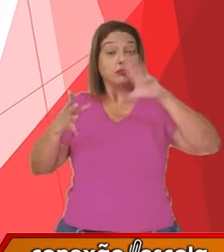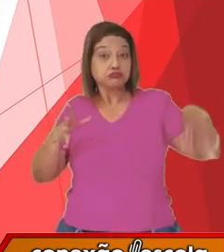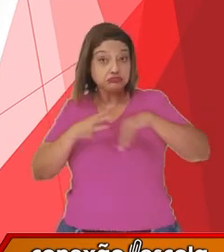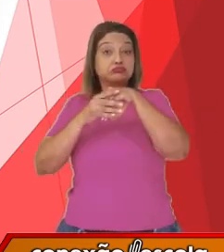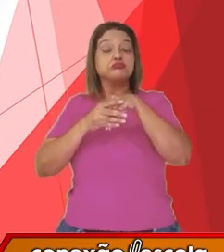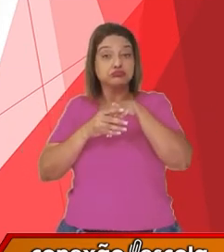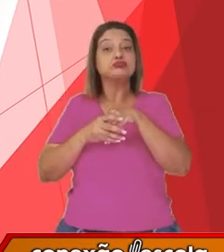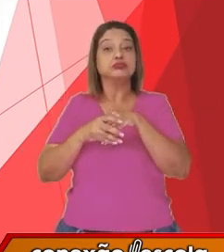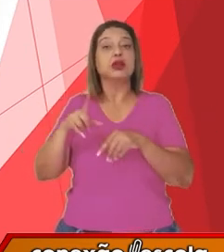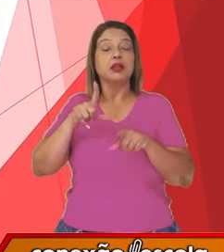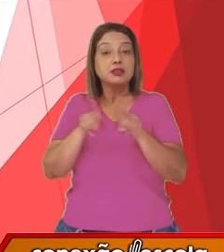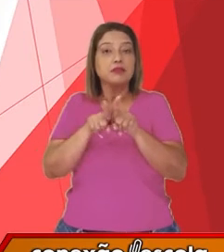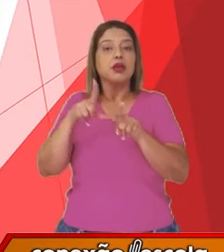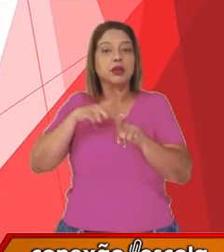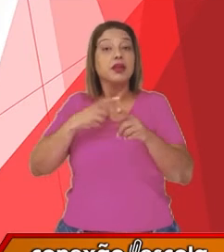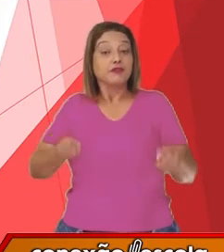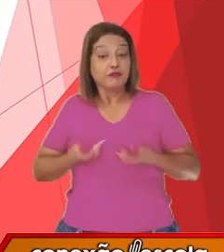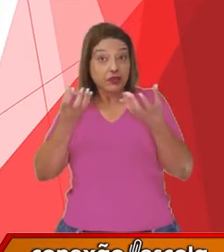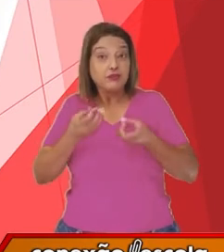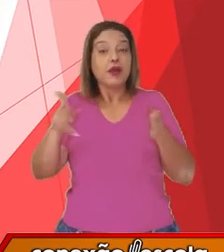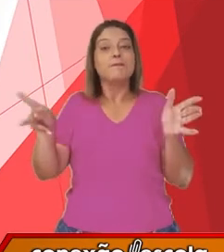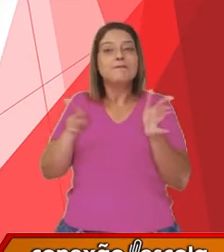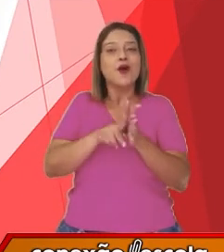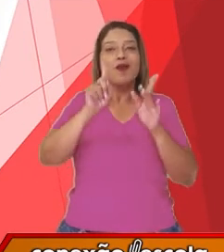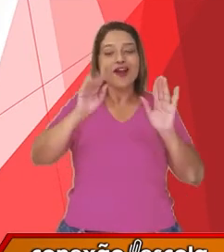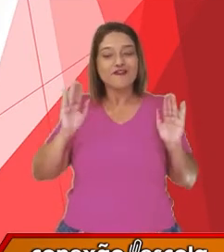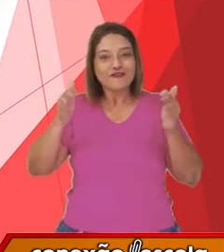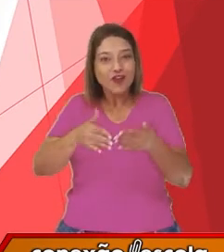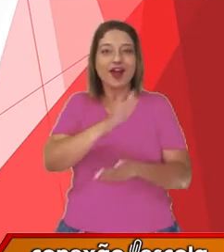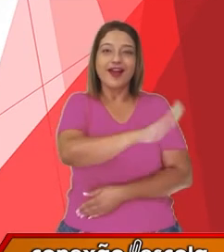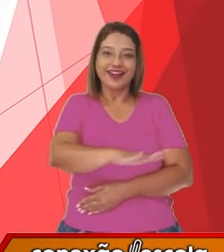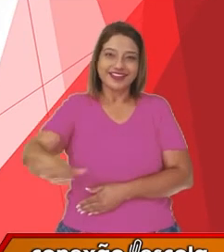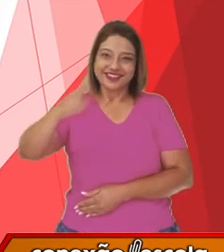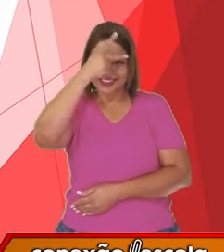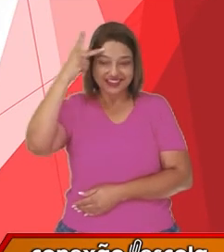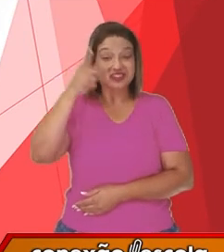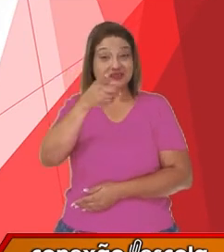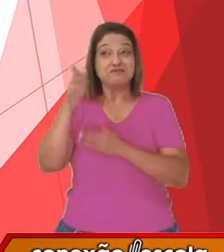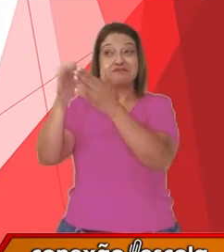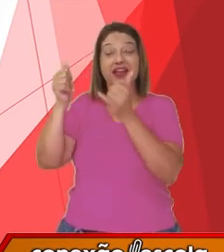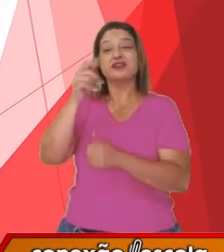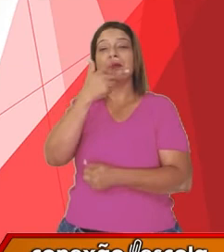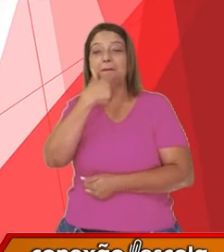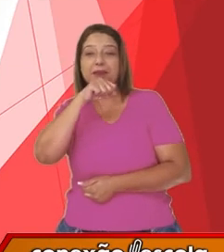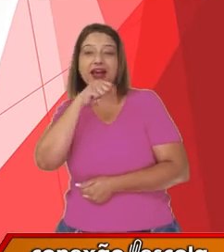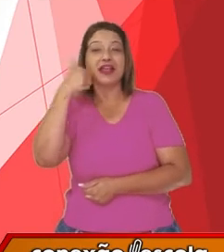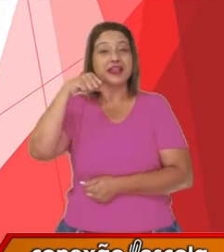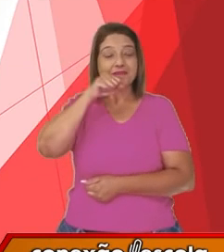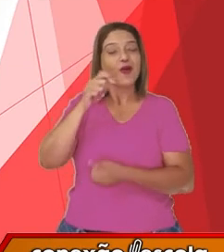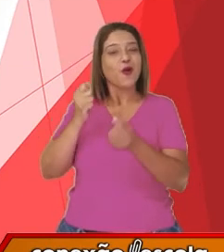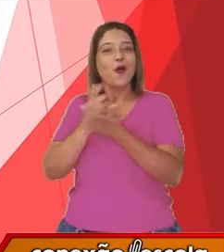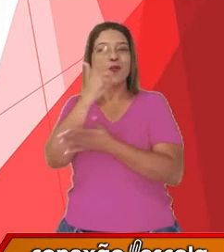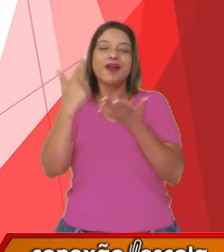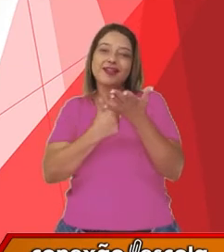que trabalham somente com a literatura infantil. Pede o papai e a mamãe para comprar para vocês.